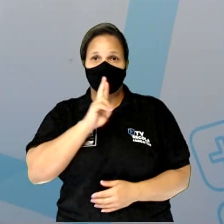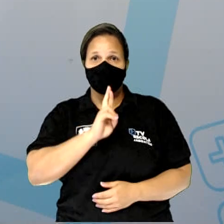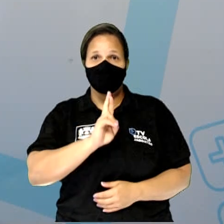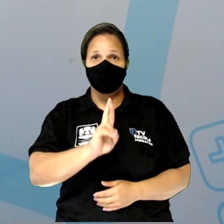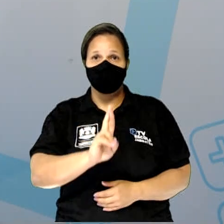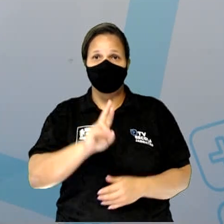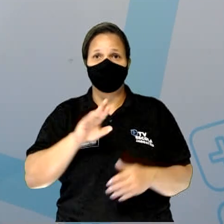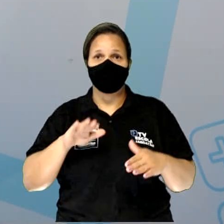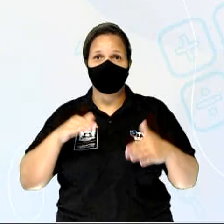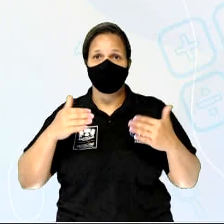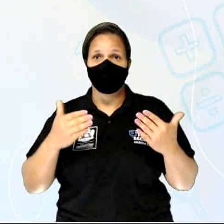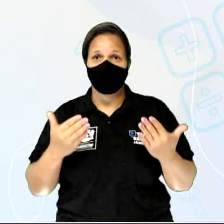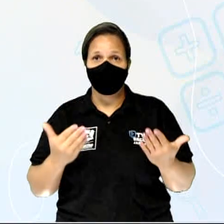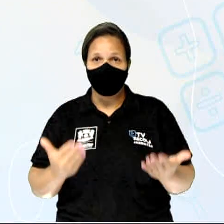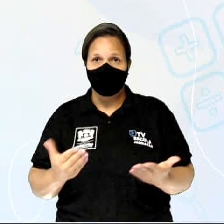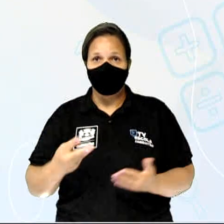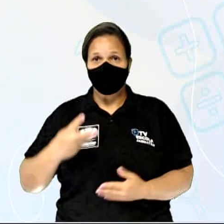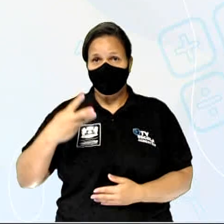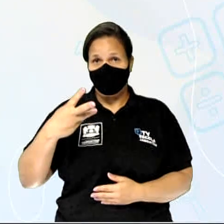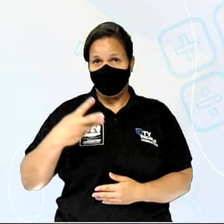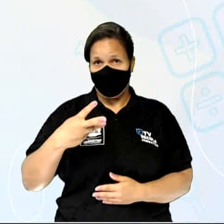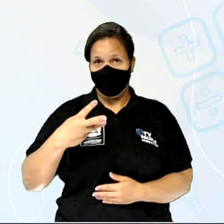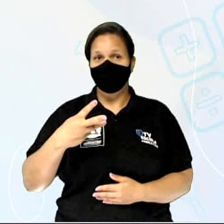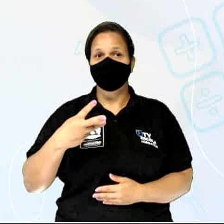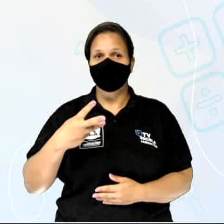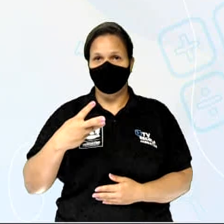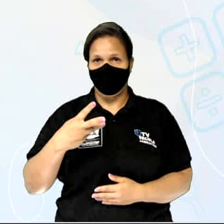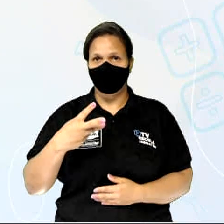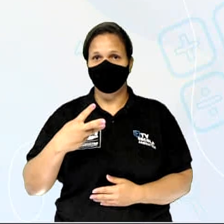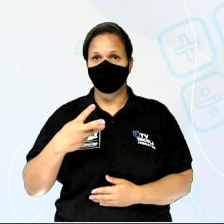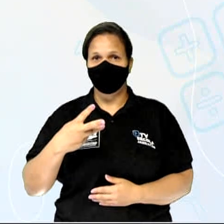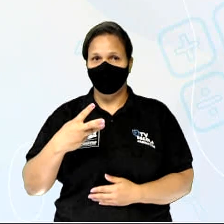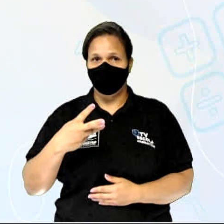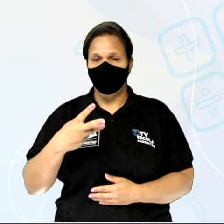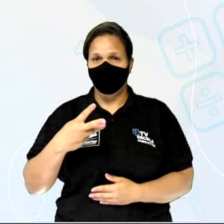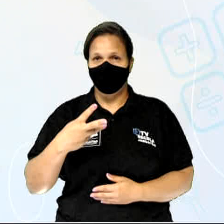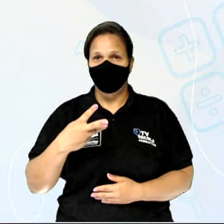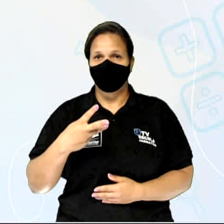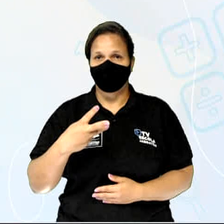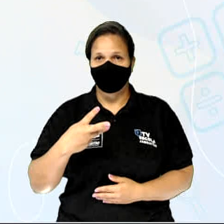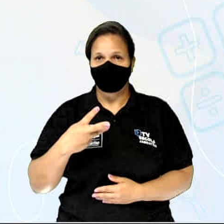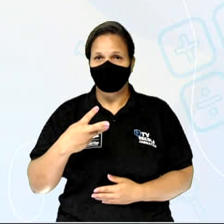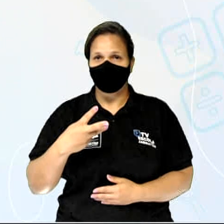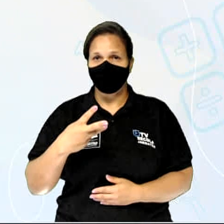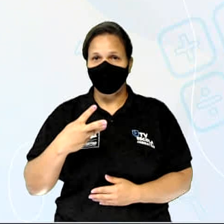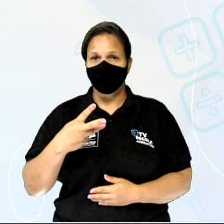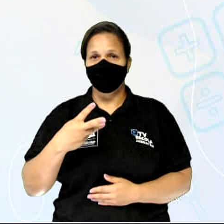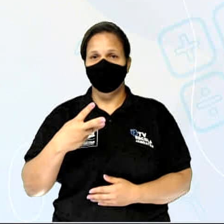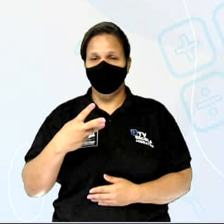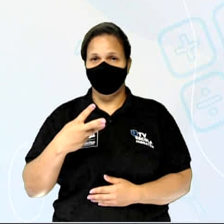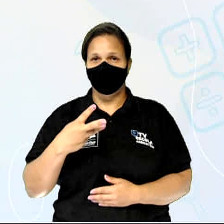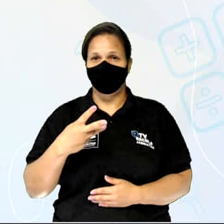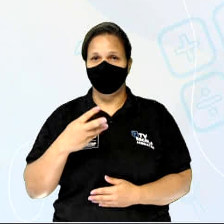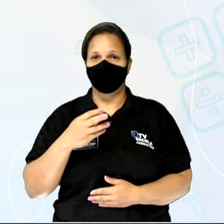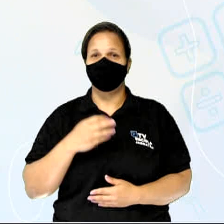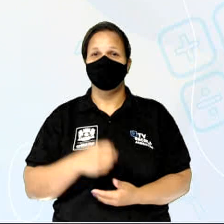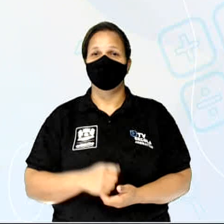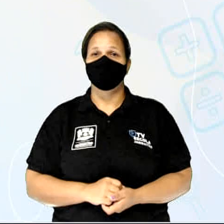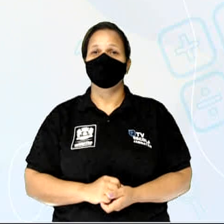resposta foi número 3, I need help, what do I do? A sua resposta